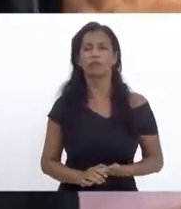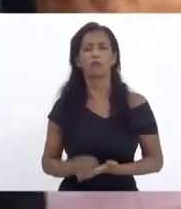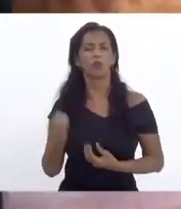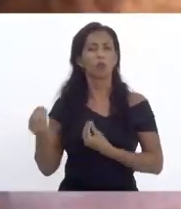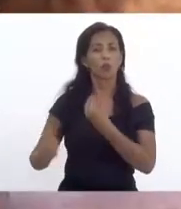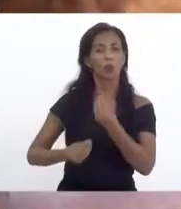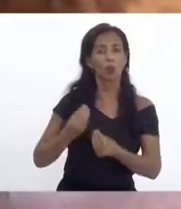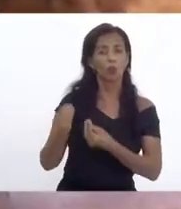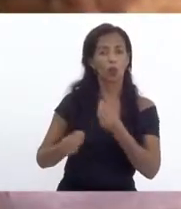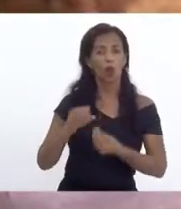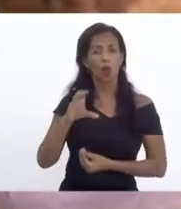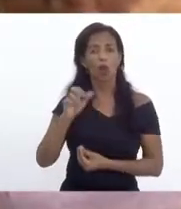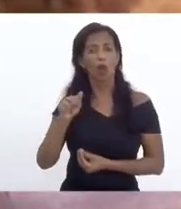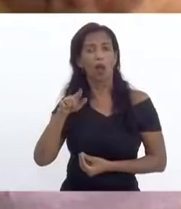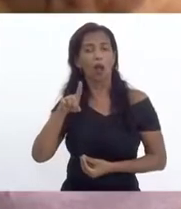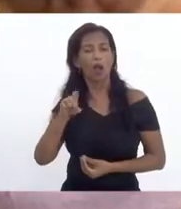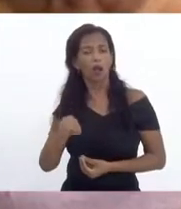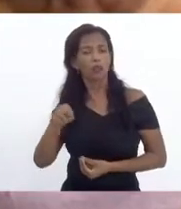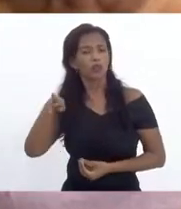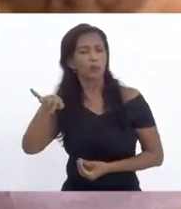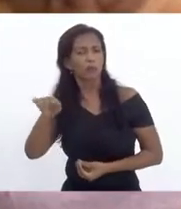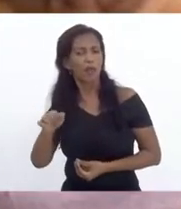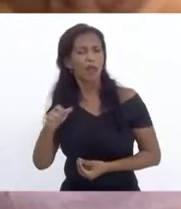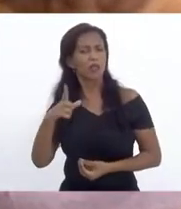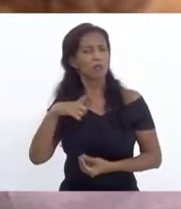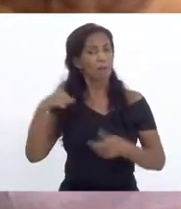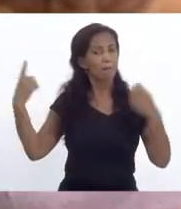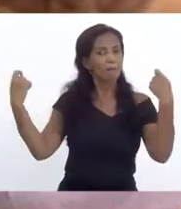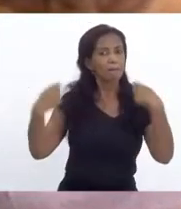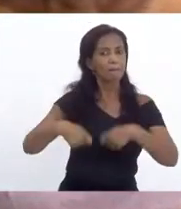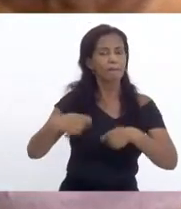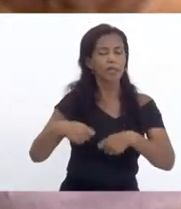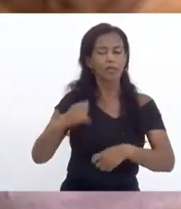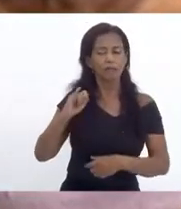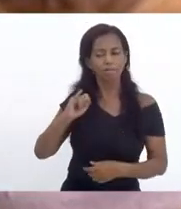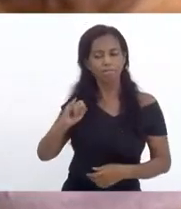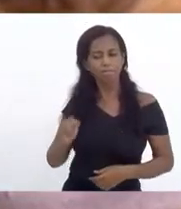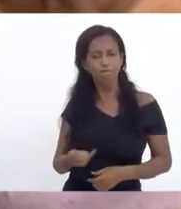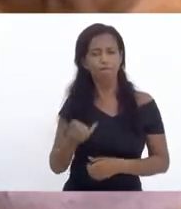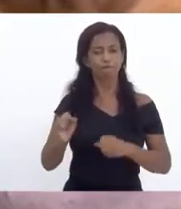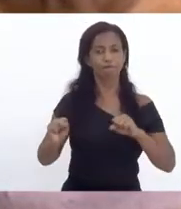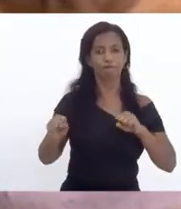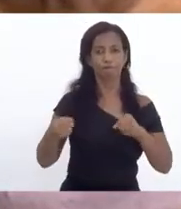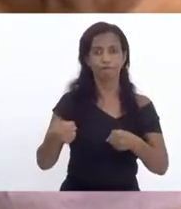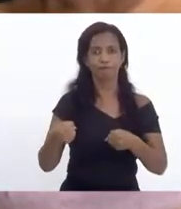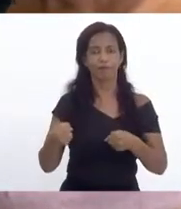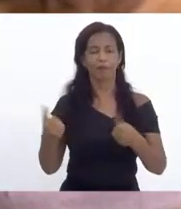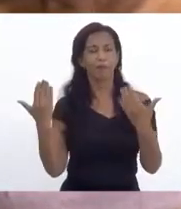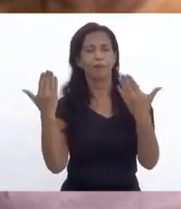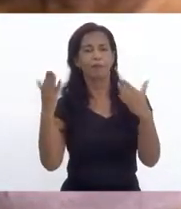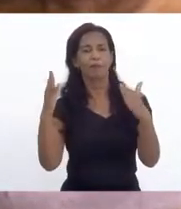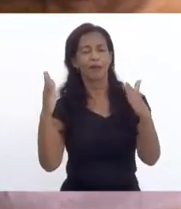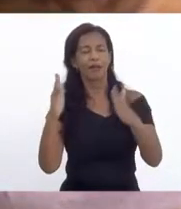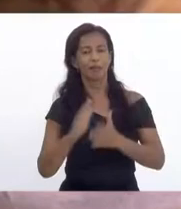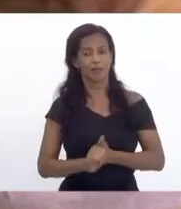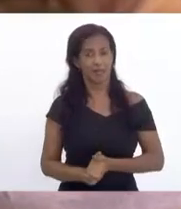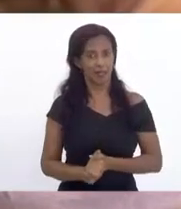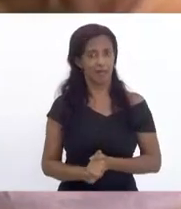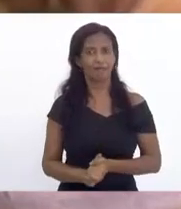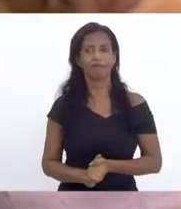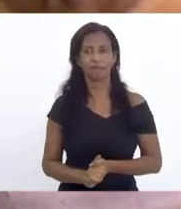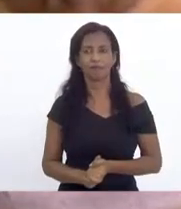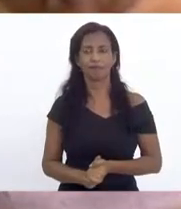como a Universidade Cândido Mendes. Então, a gente precisa aproveitar esse potencial. Parabenizar, um parênteses